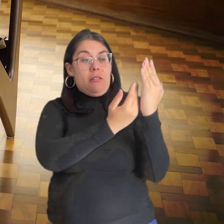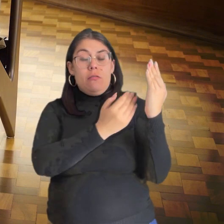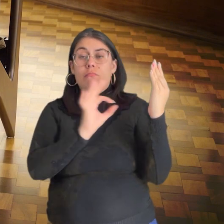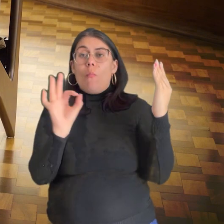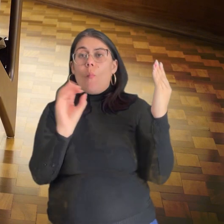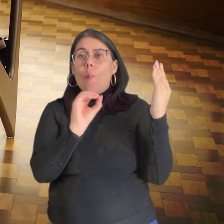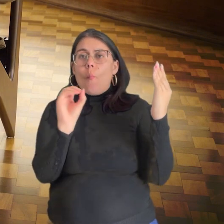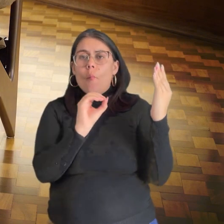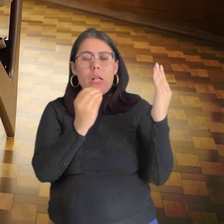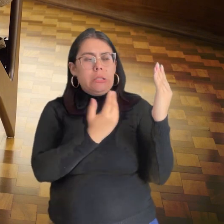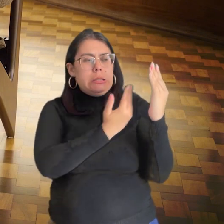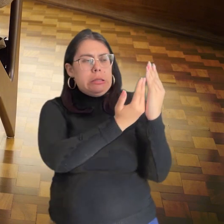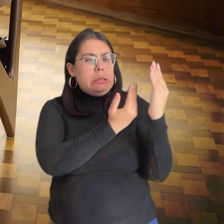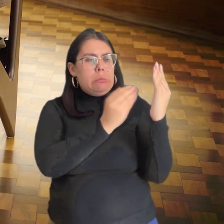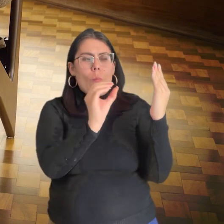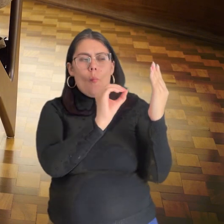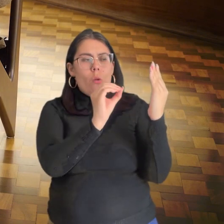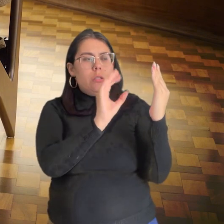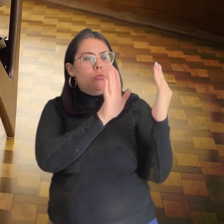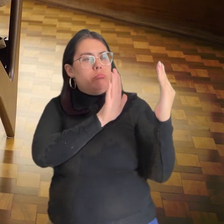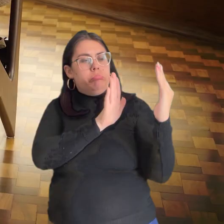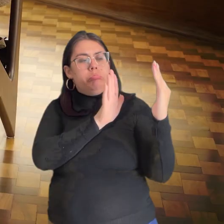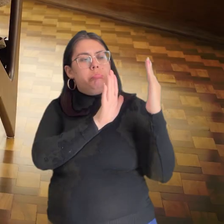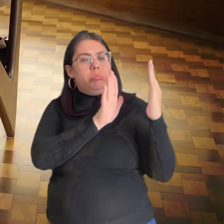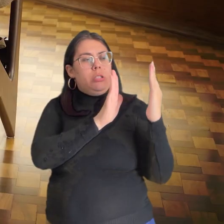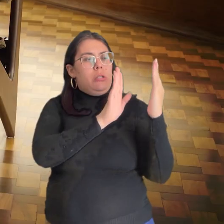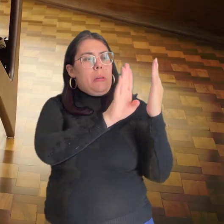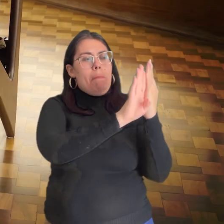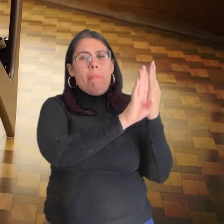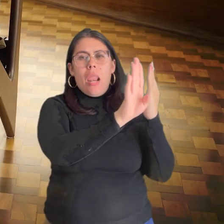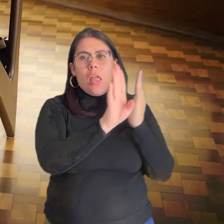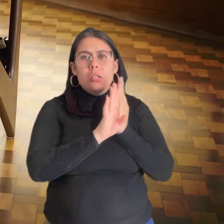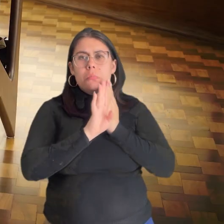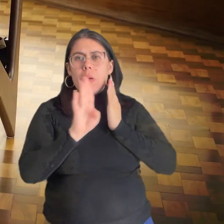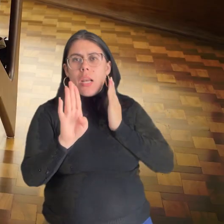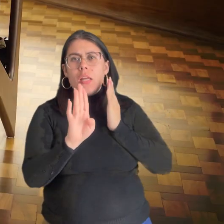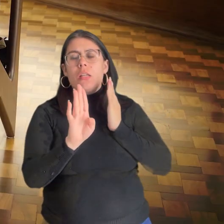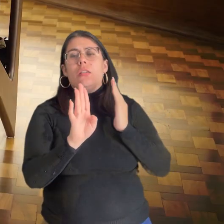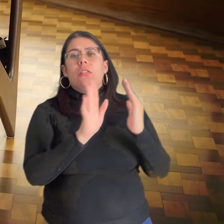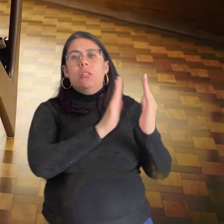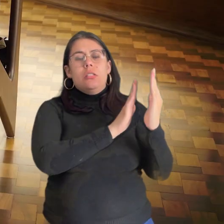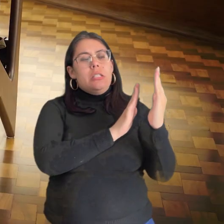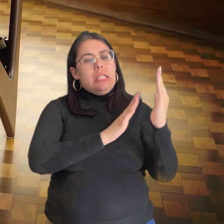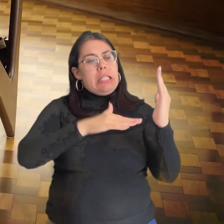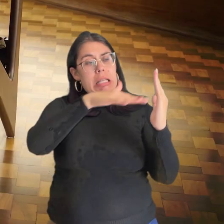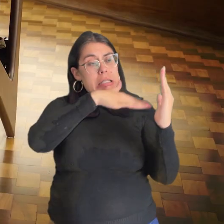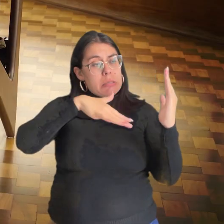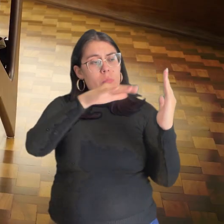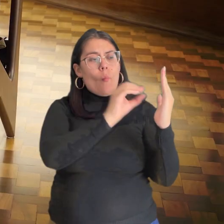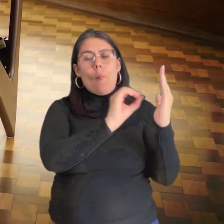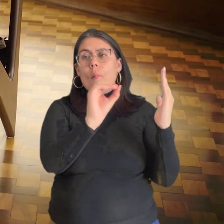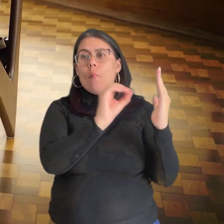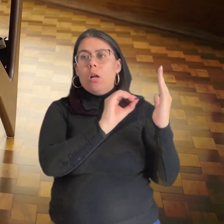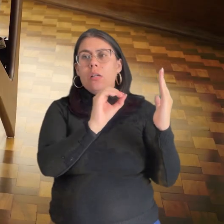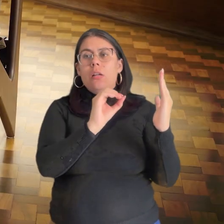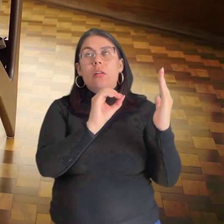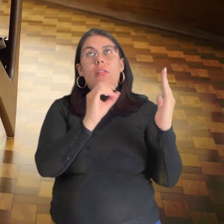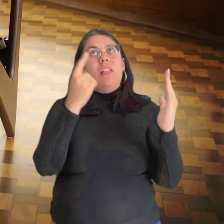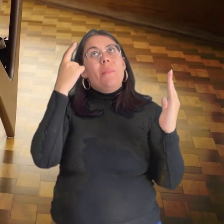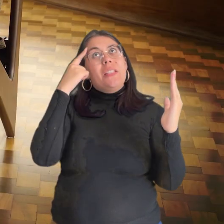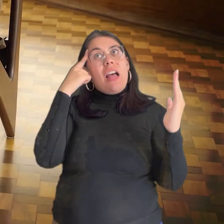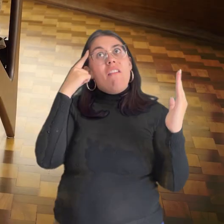meio. Por que ele fez isso? Porque ele tinha receio de